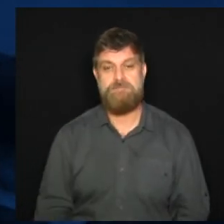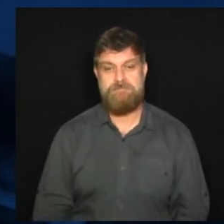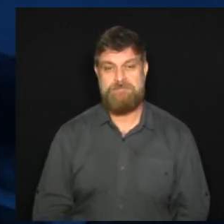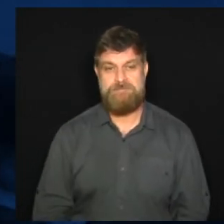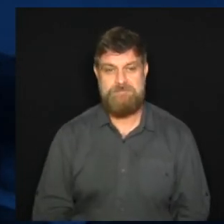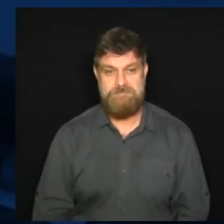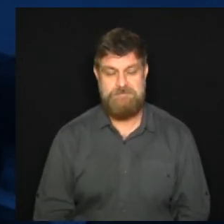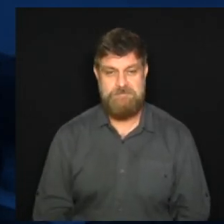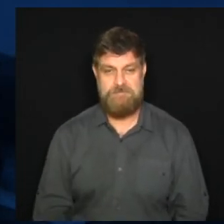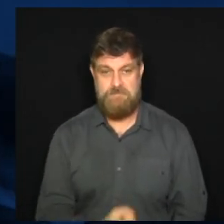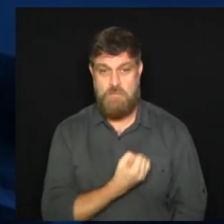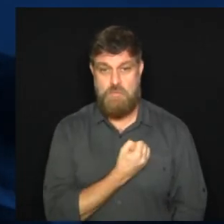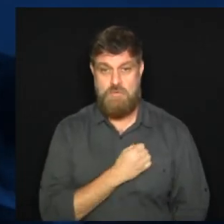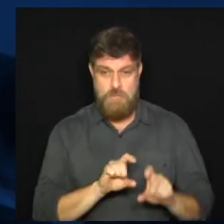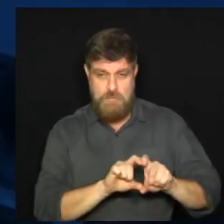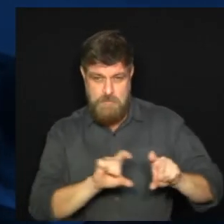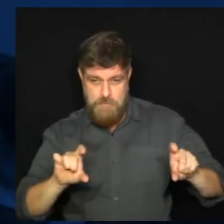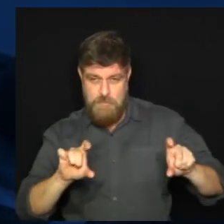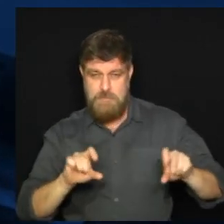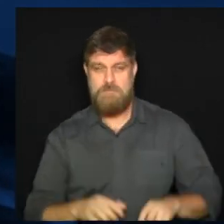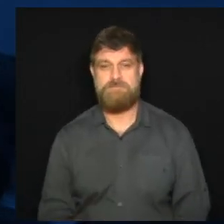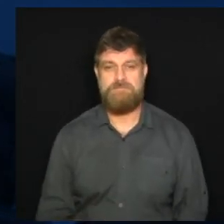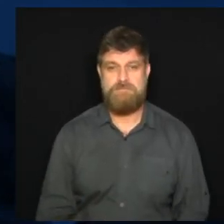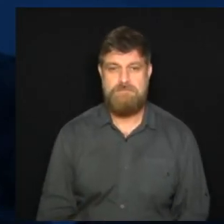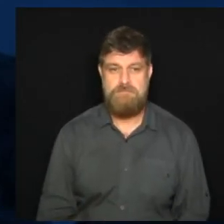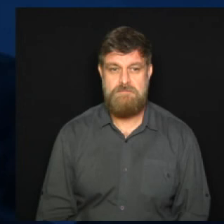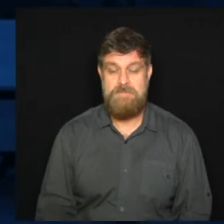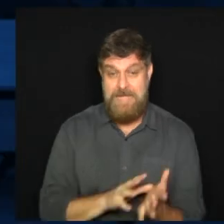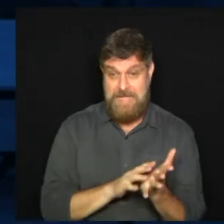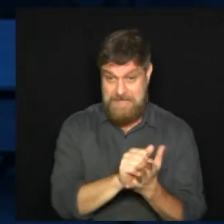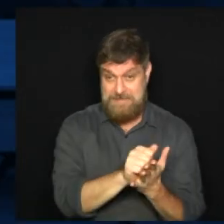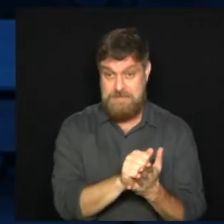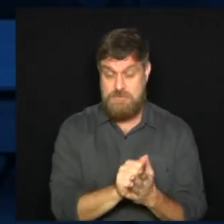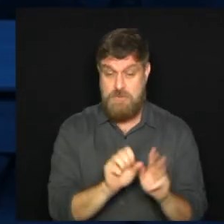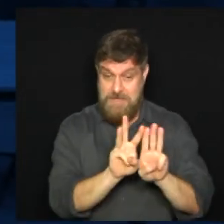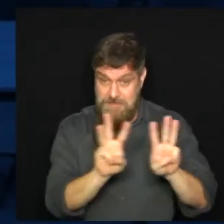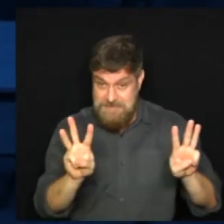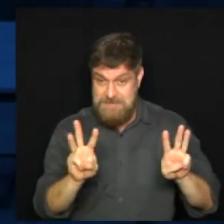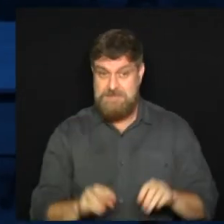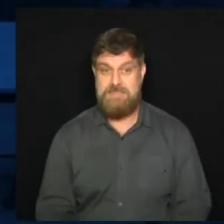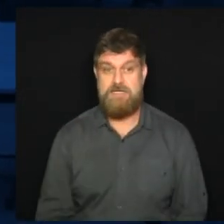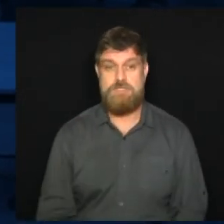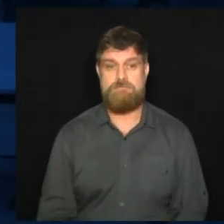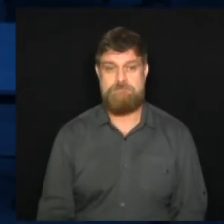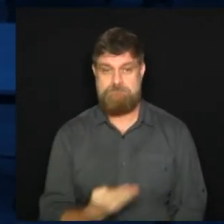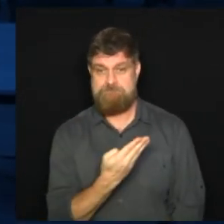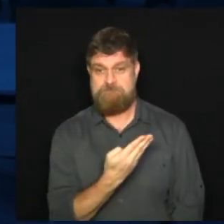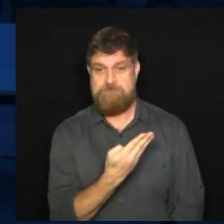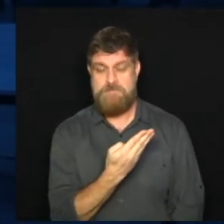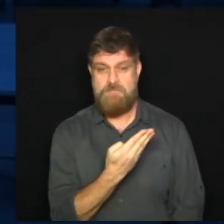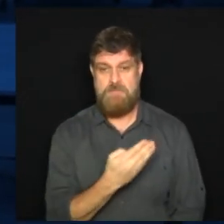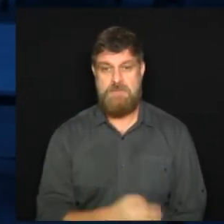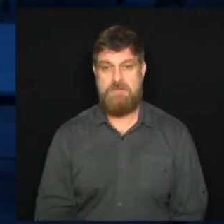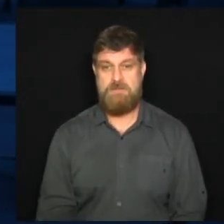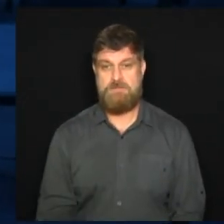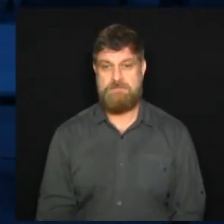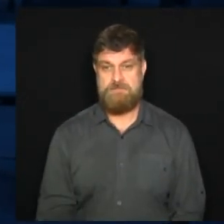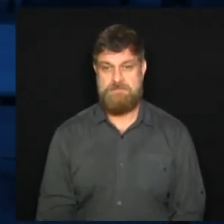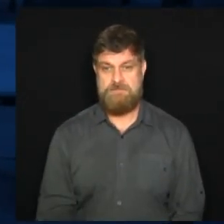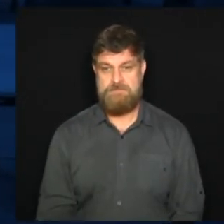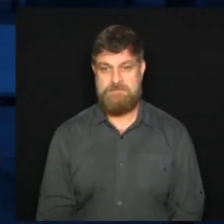e 23 de abril, das 2 horas da tarde às 6 horas da tarde, no plenário da Câmara Municipal de Campinas.